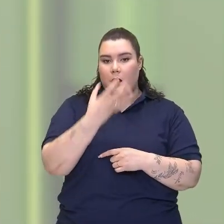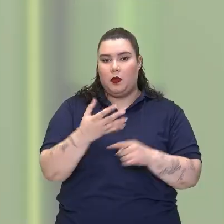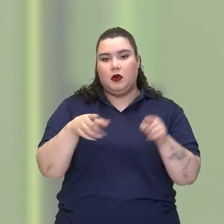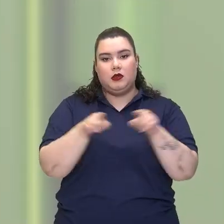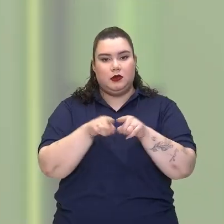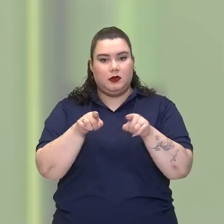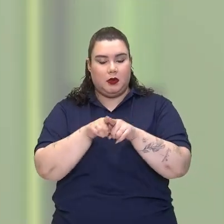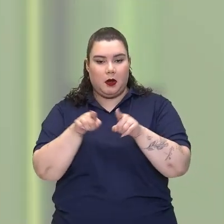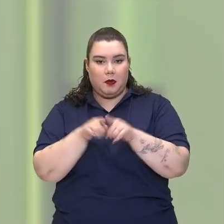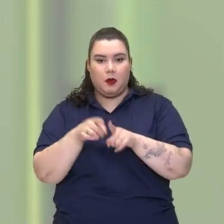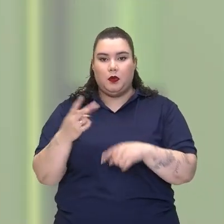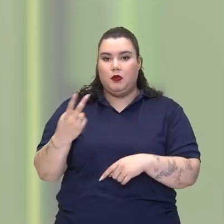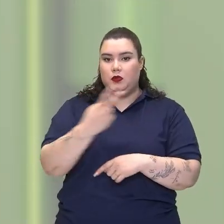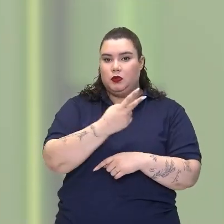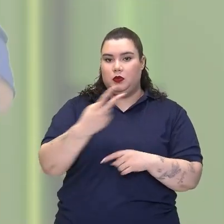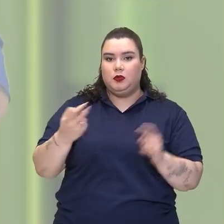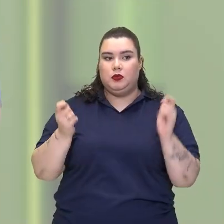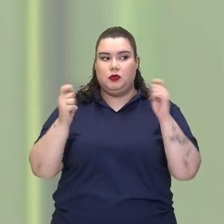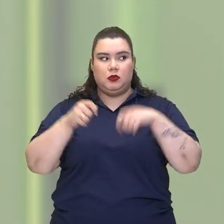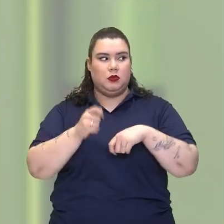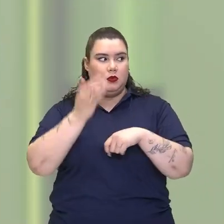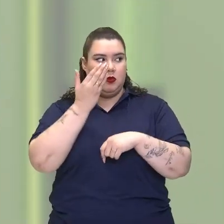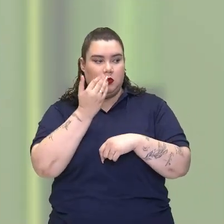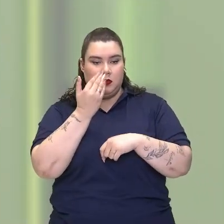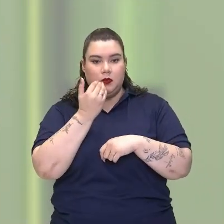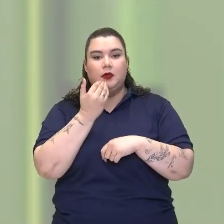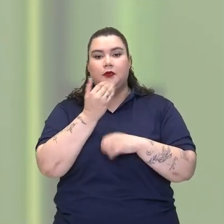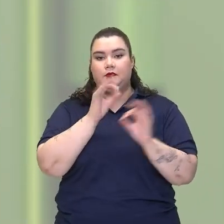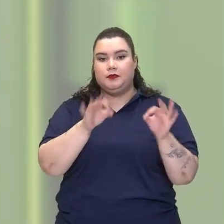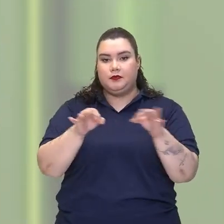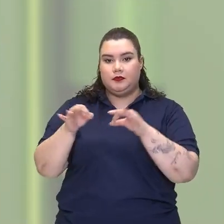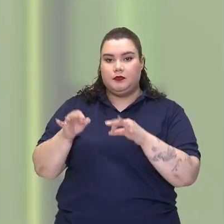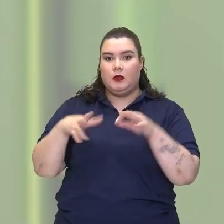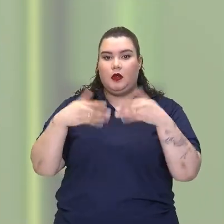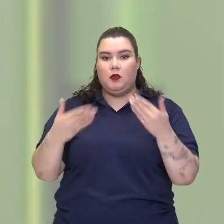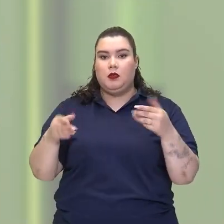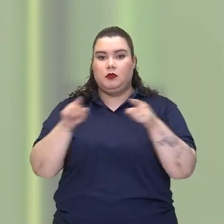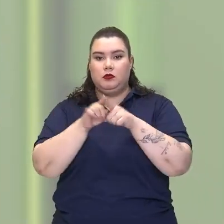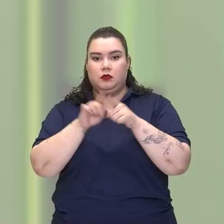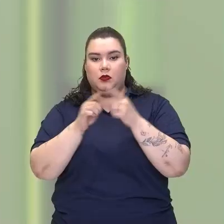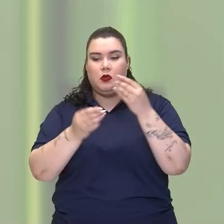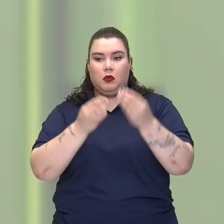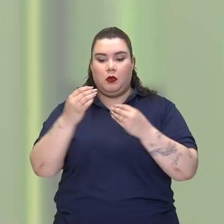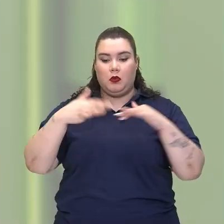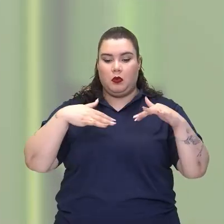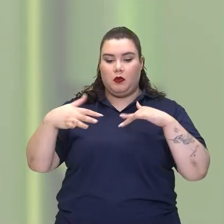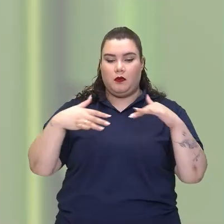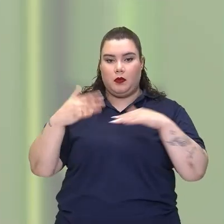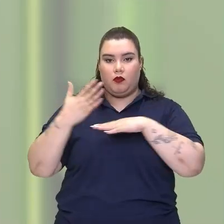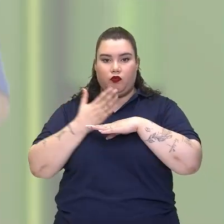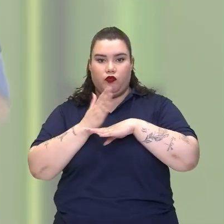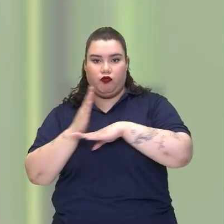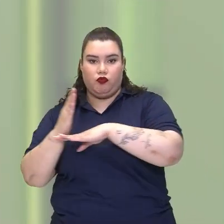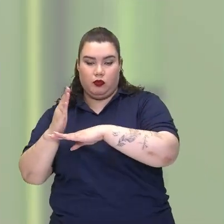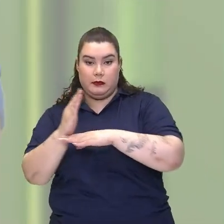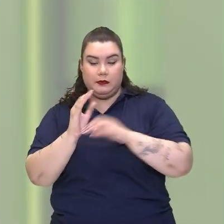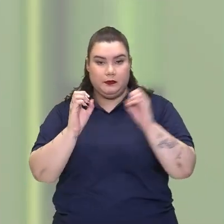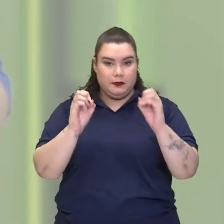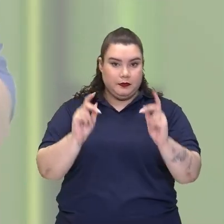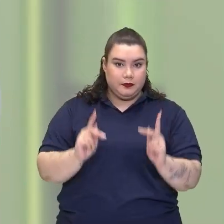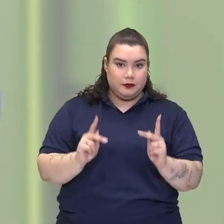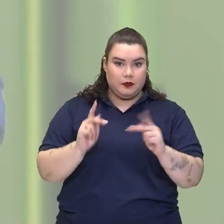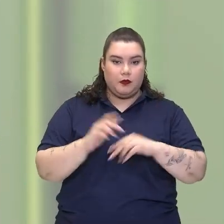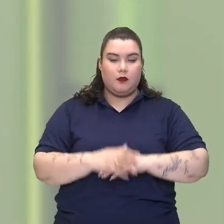alimento que ela consegue dos restos alimentares do tubarão e também pela locomoção, né? Onde ela vai seguindo ali o animal, tá